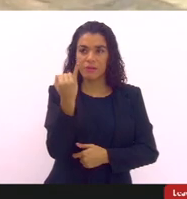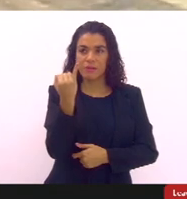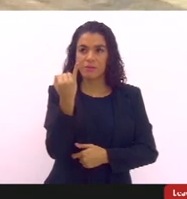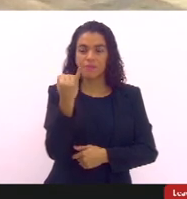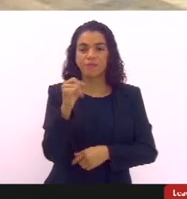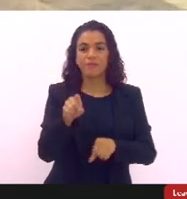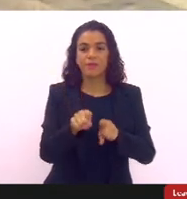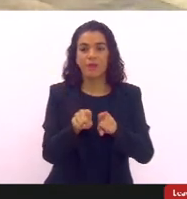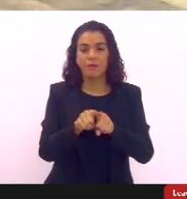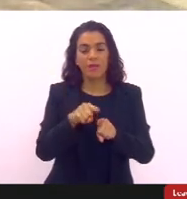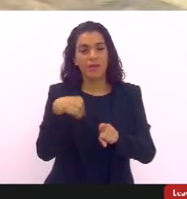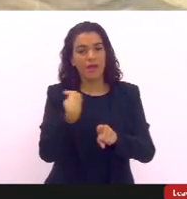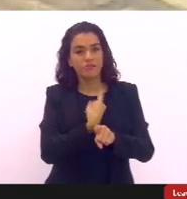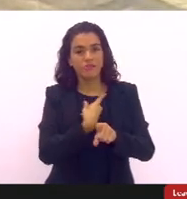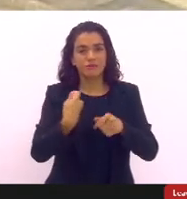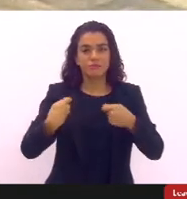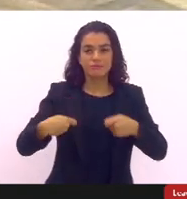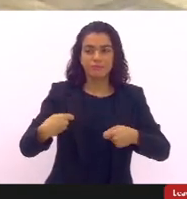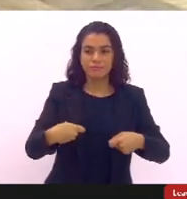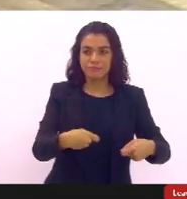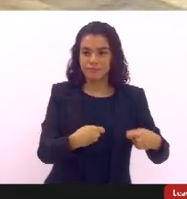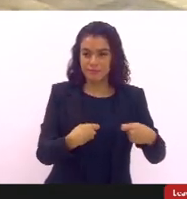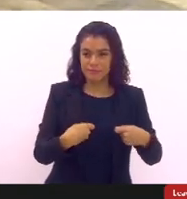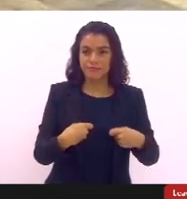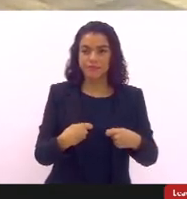E a gente precisa